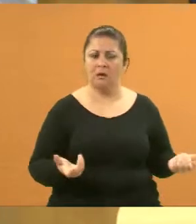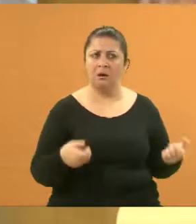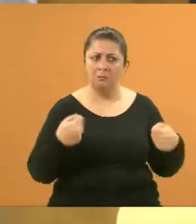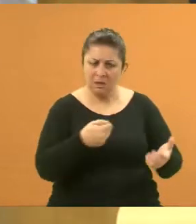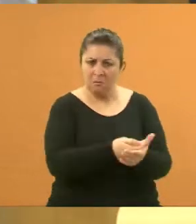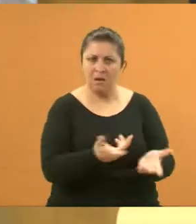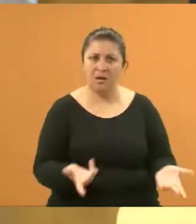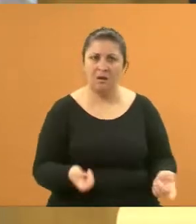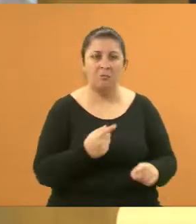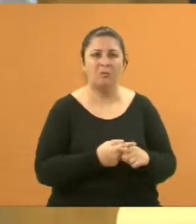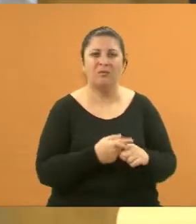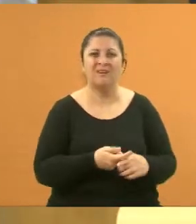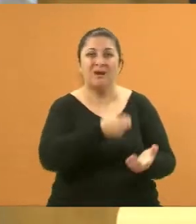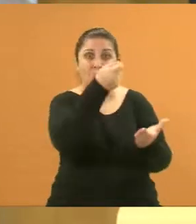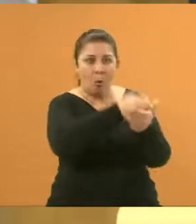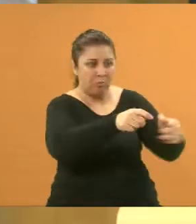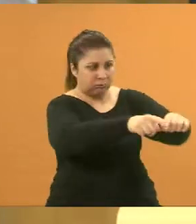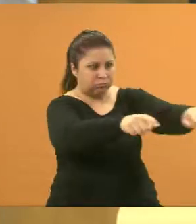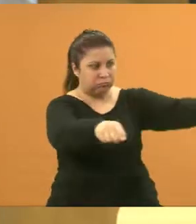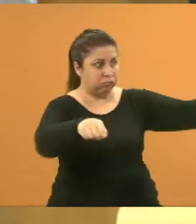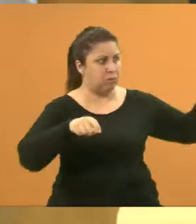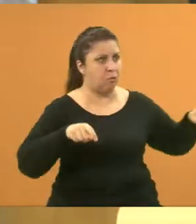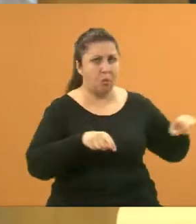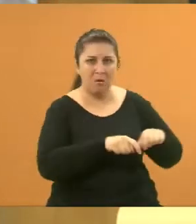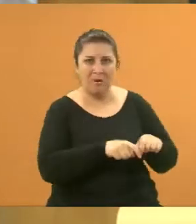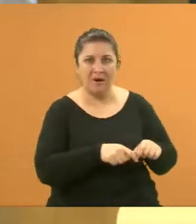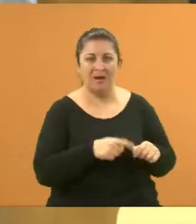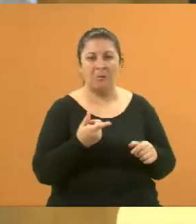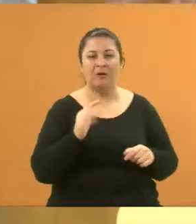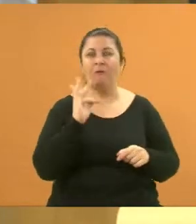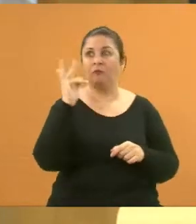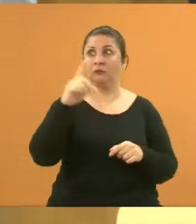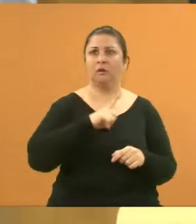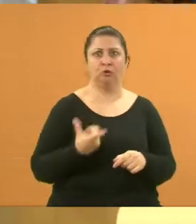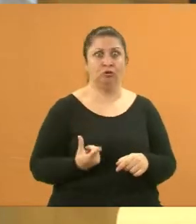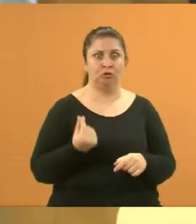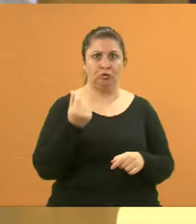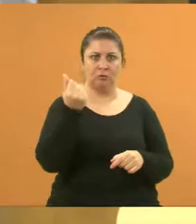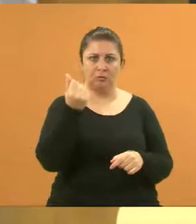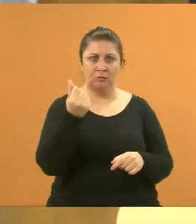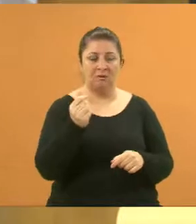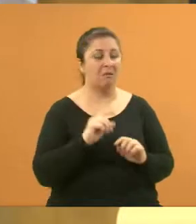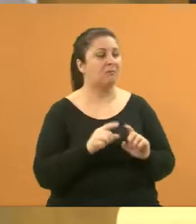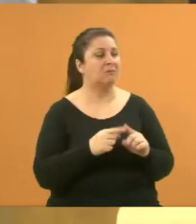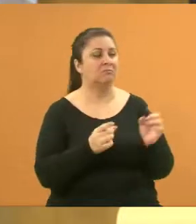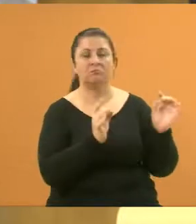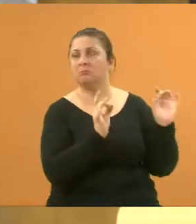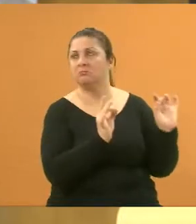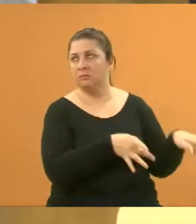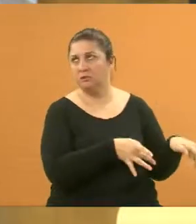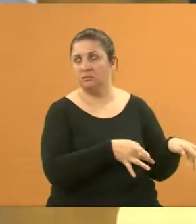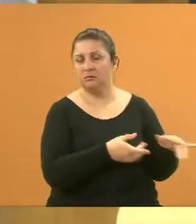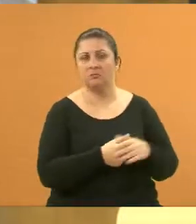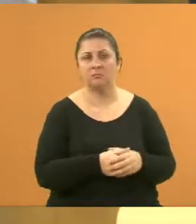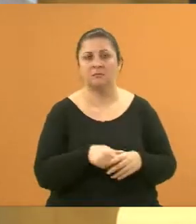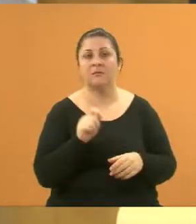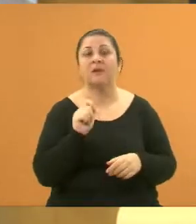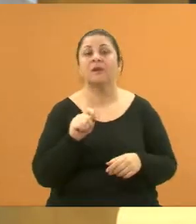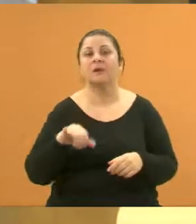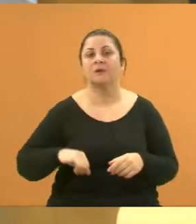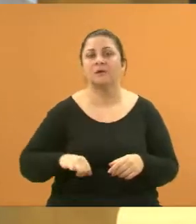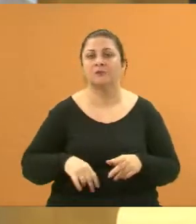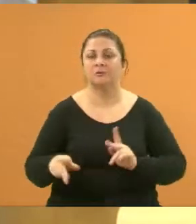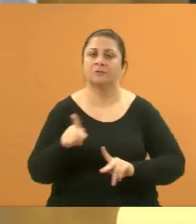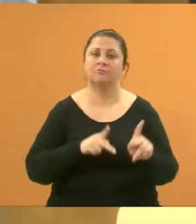compram os seus lotes, grandes terrenos, grandes glebas, e que abandonam, deixa lá, e quem paga é o povo,